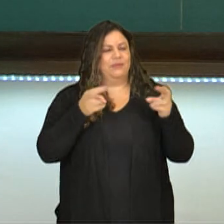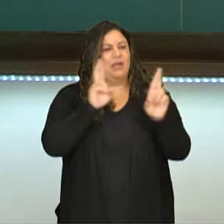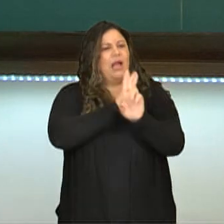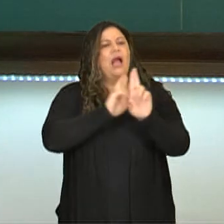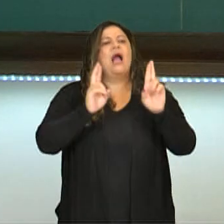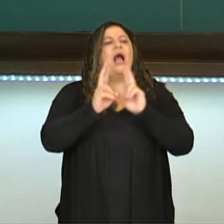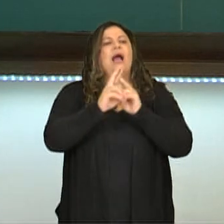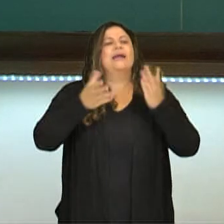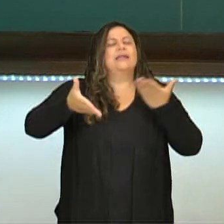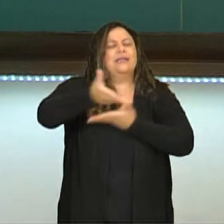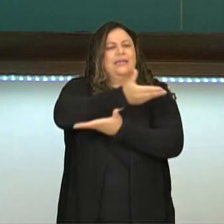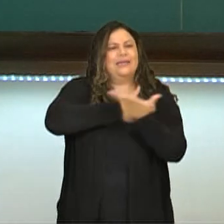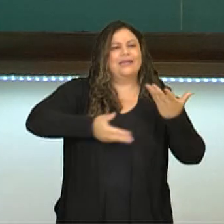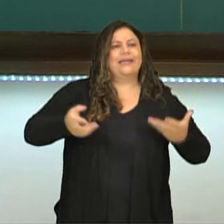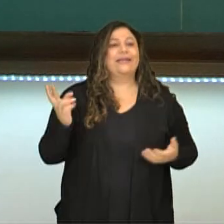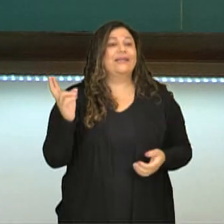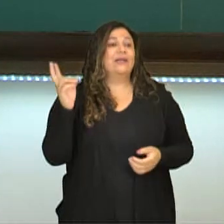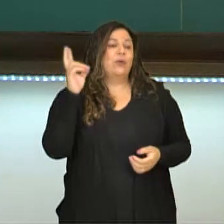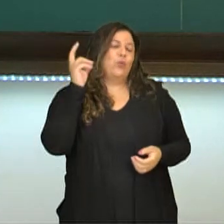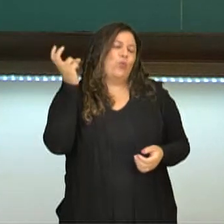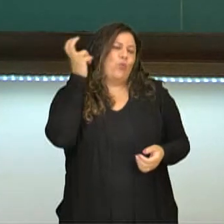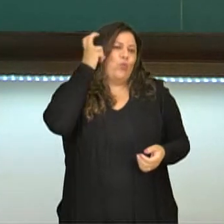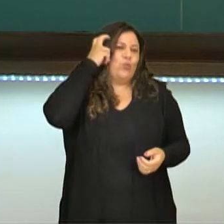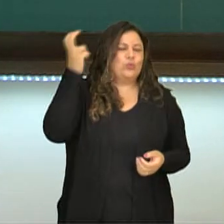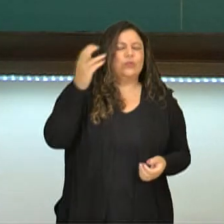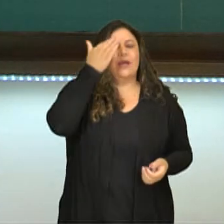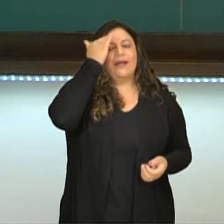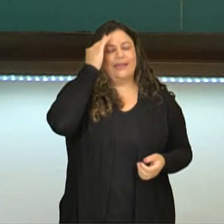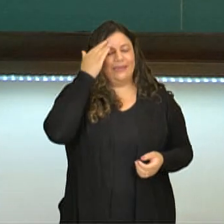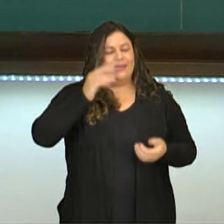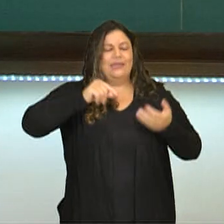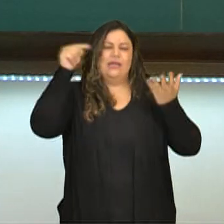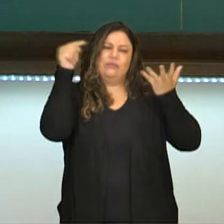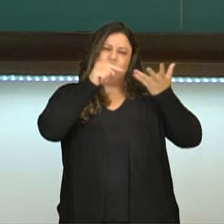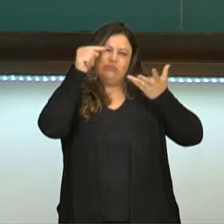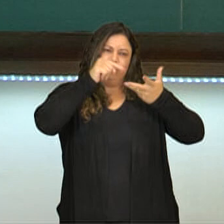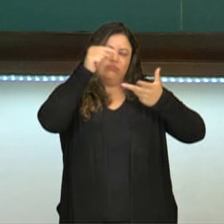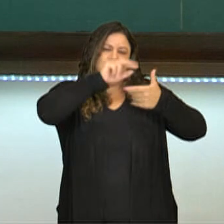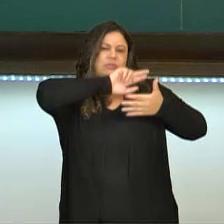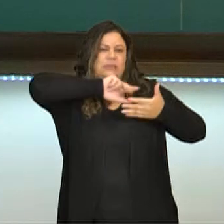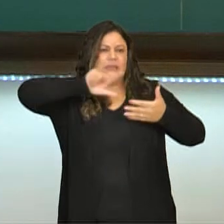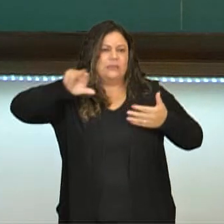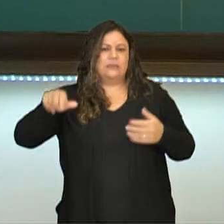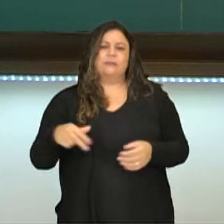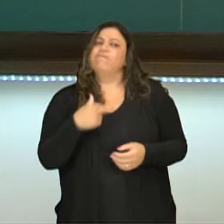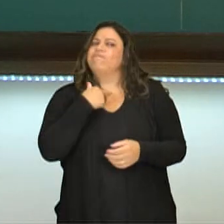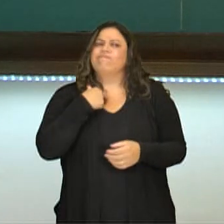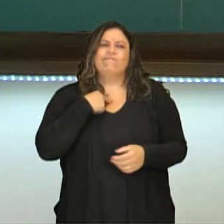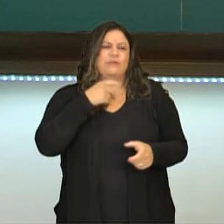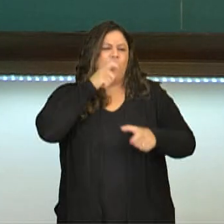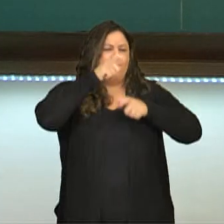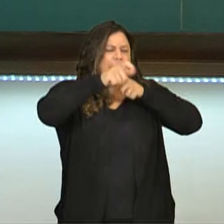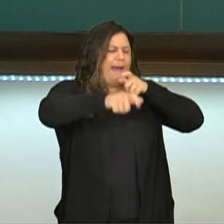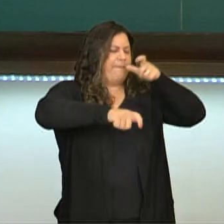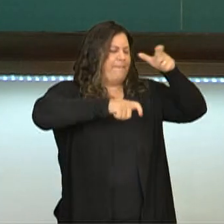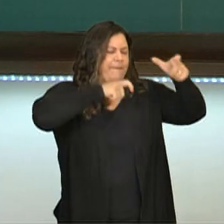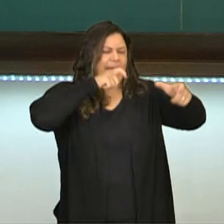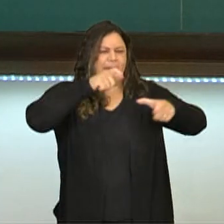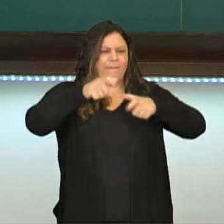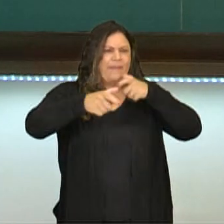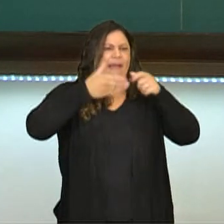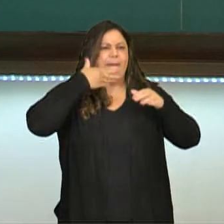cultural. Quer dizer, compreendendo as diferenças e as diversidades, sem julgamento de melhor ou pior, sem a